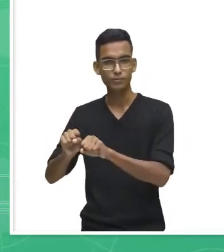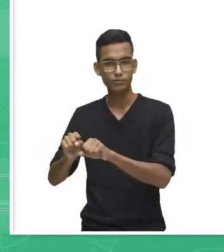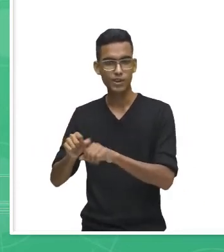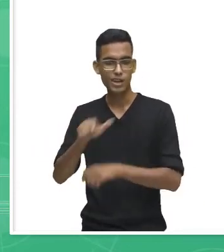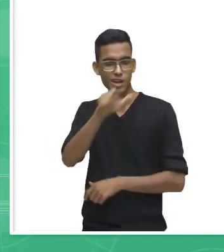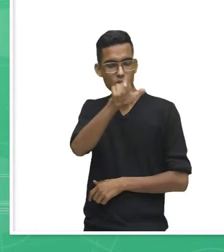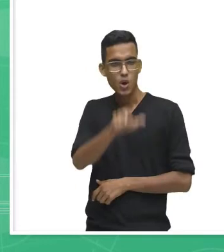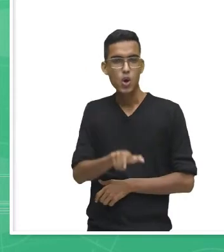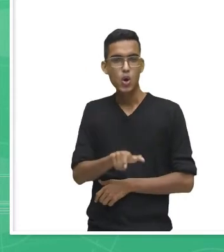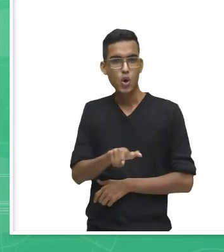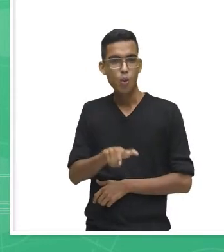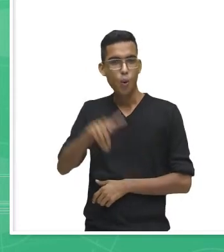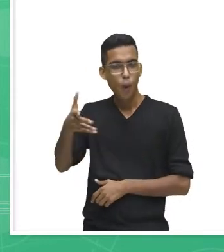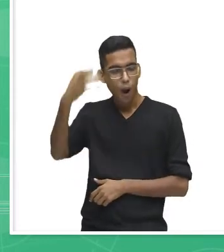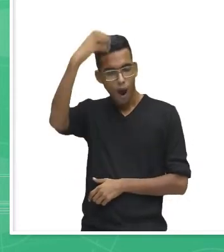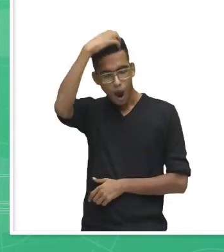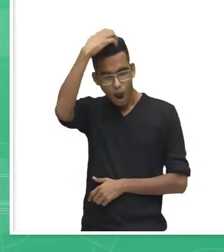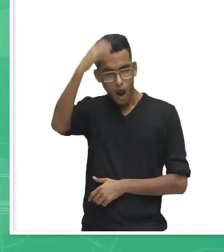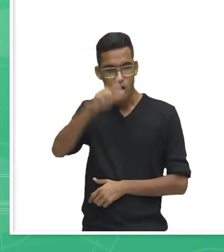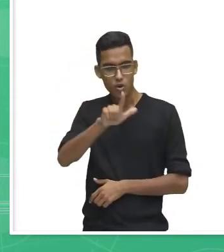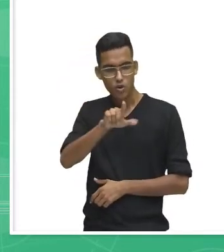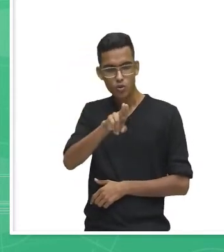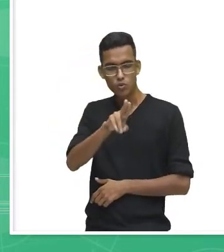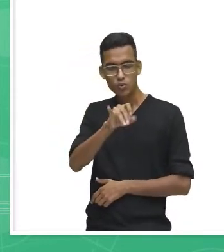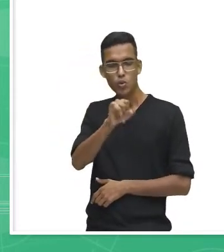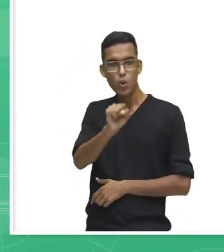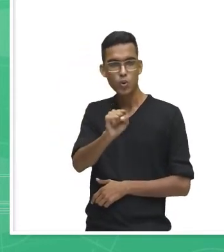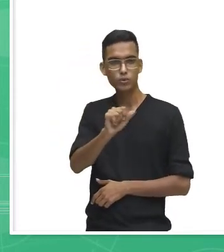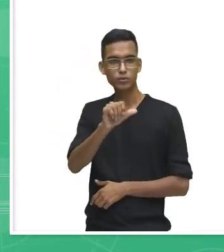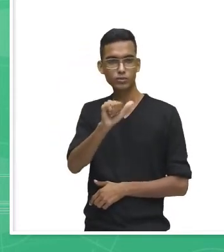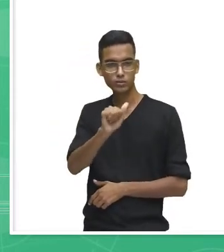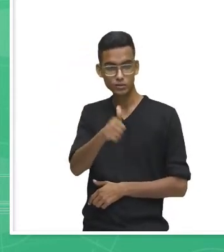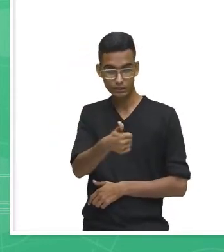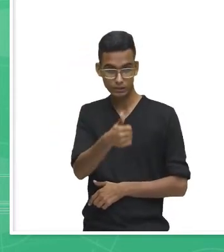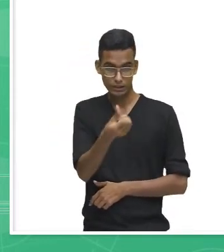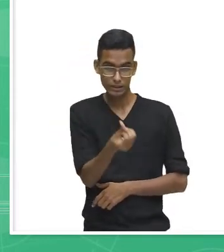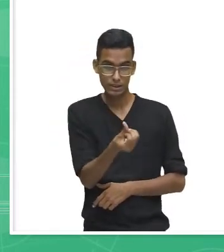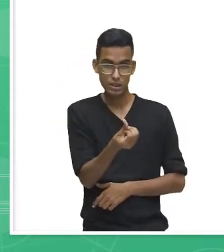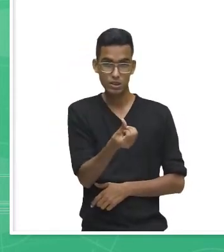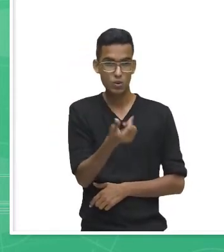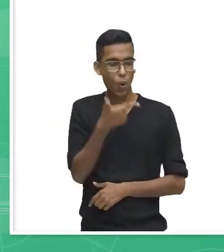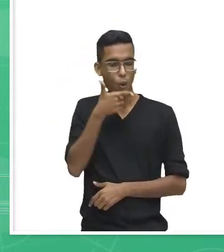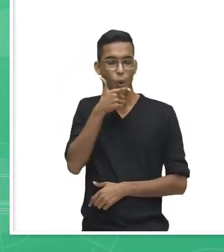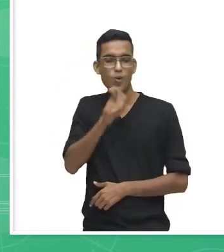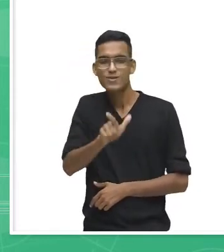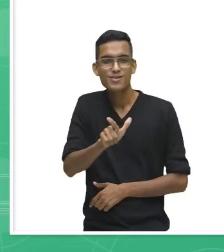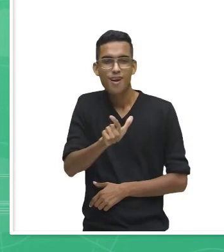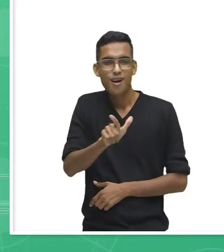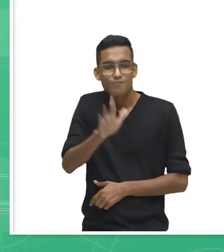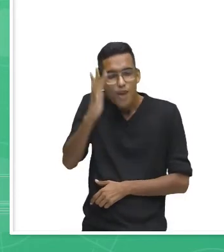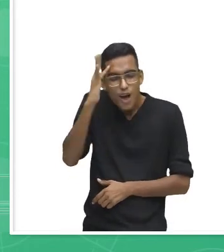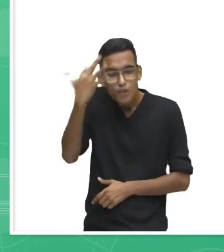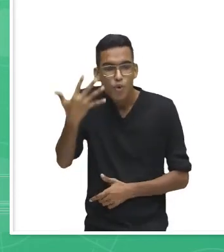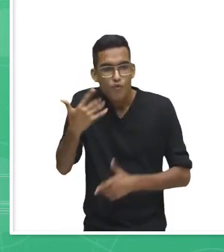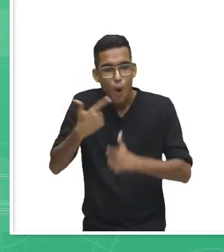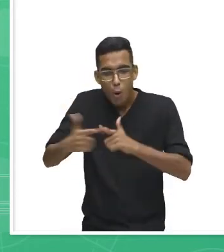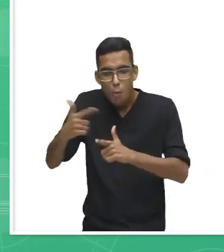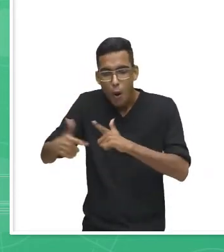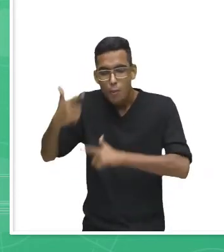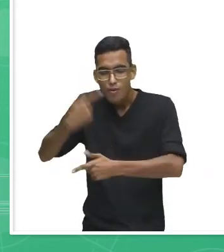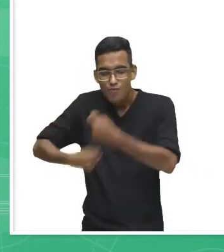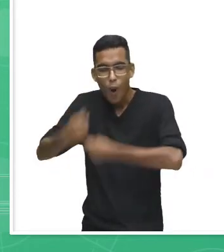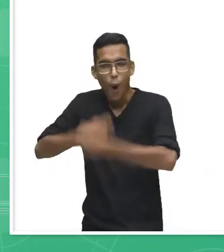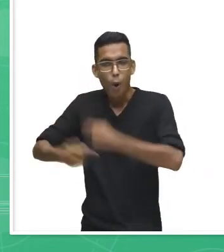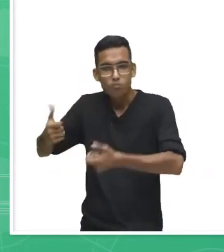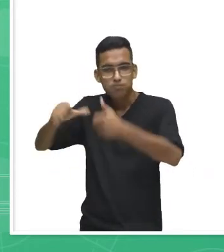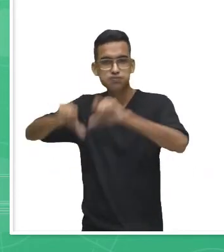não consegue gerir a crise econômica que a França está mergulhada nesse momento, né? Fatores